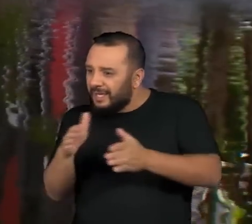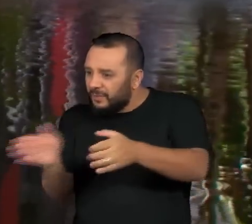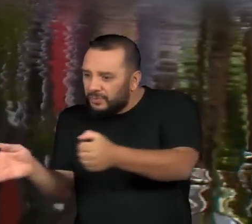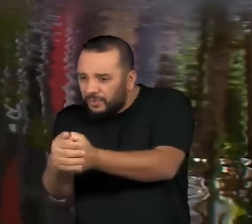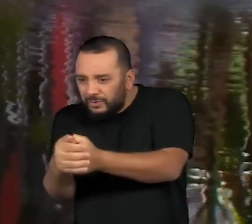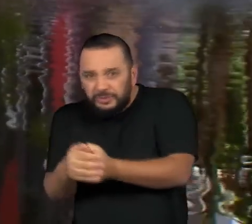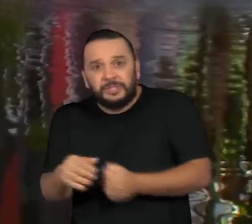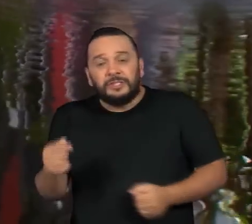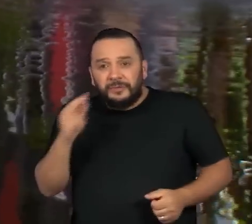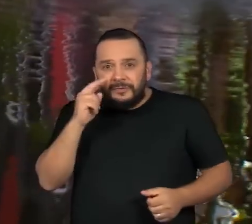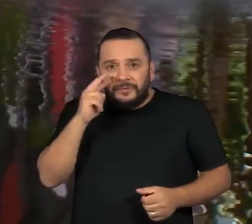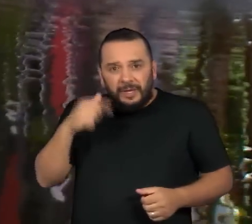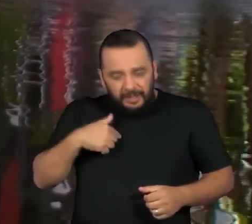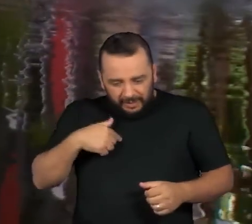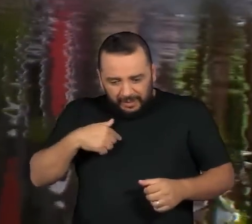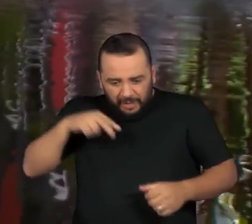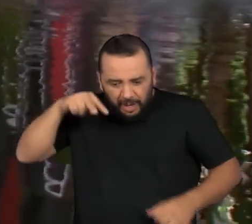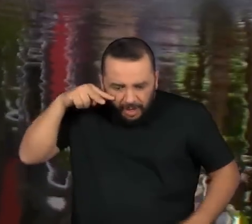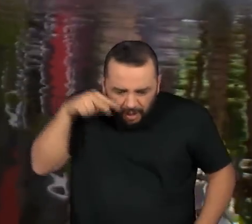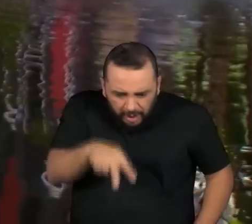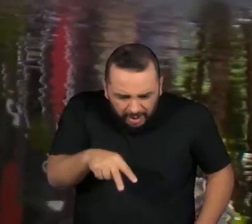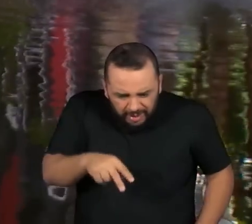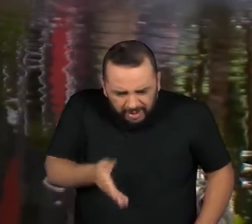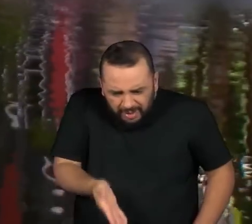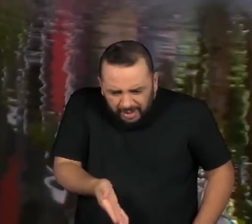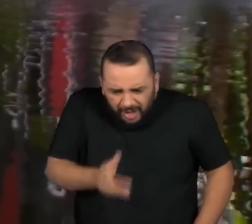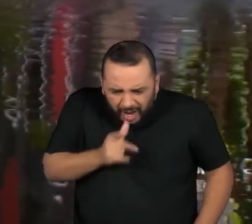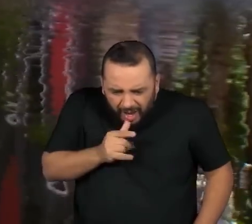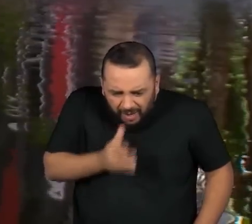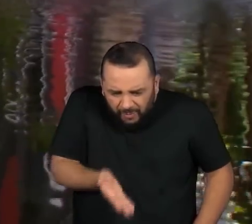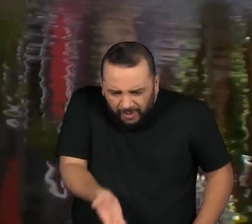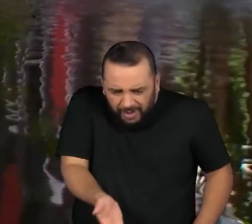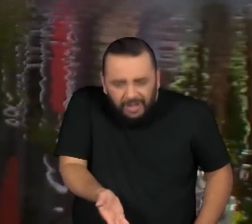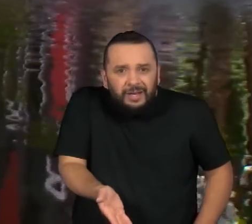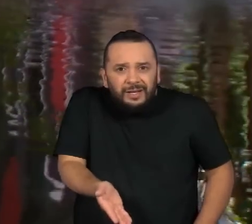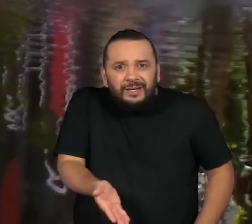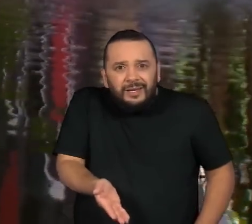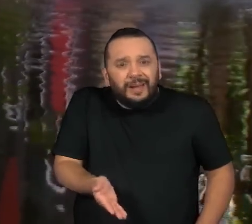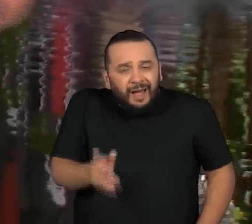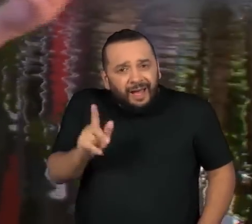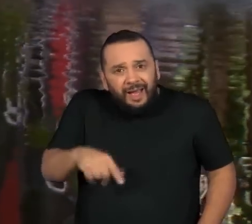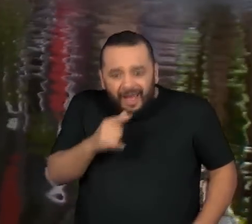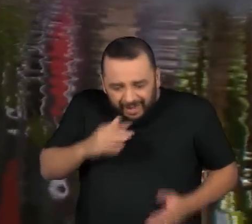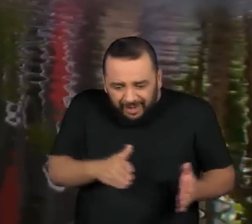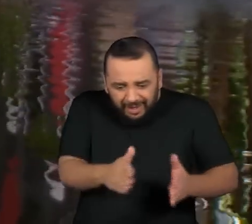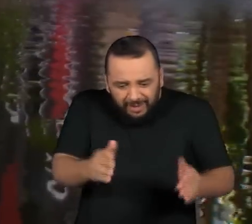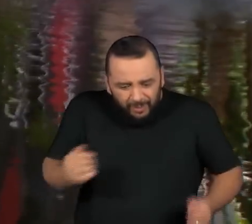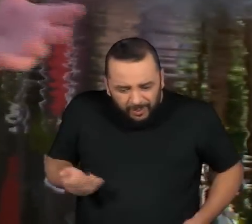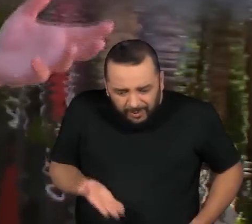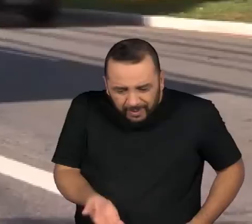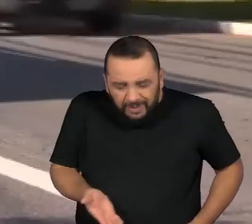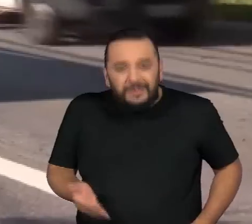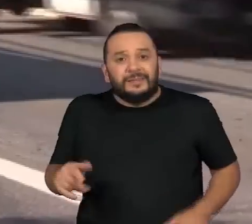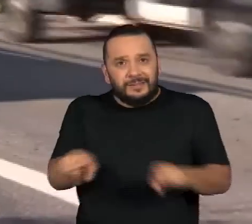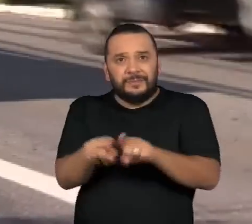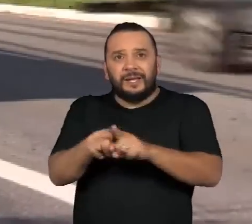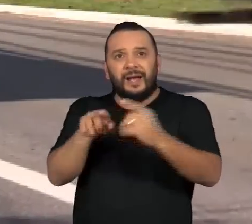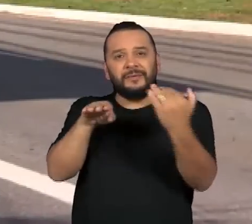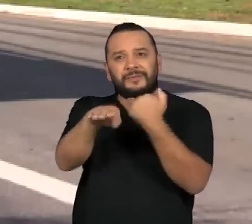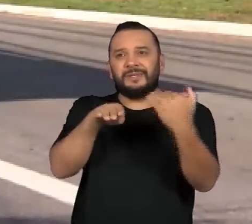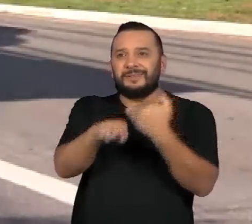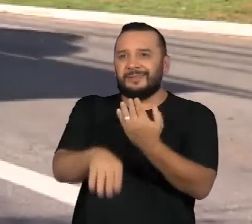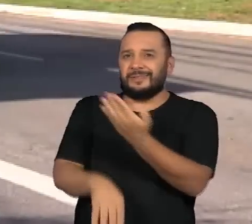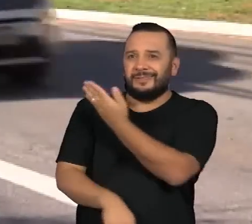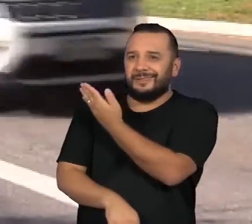canalizados, a gente olhar ali para o bueiro e ver que aquilo é um rio, aquilo não é um esgoto. Perceber que a maioria das avenidas de São Paulo são